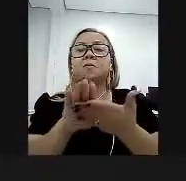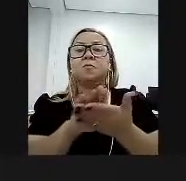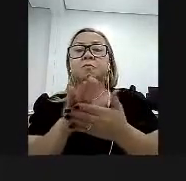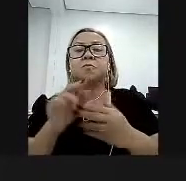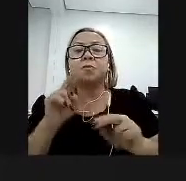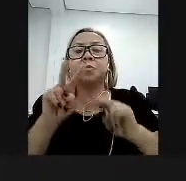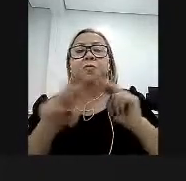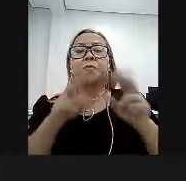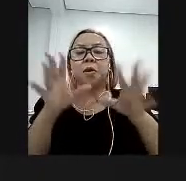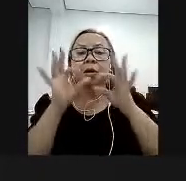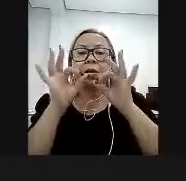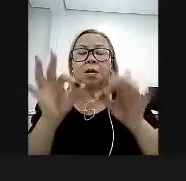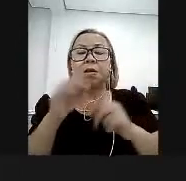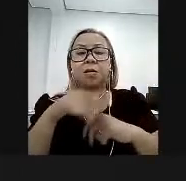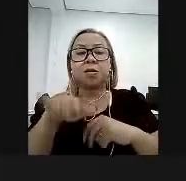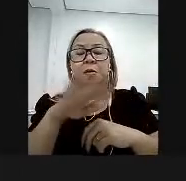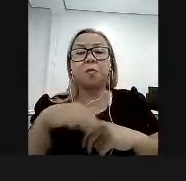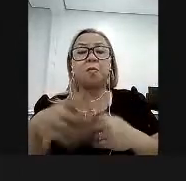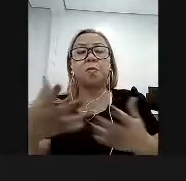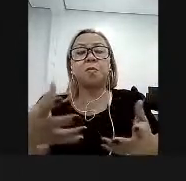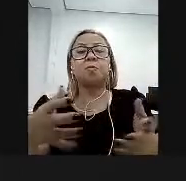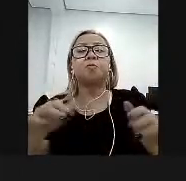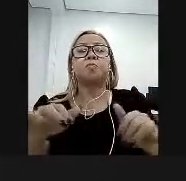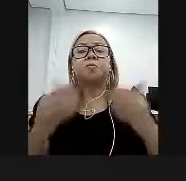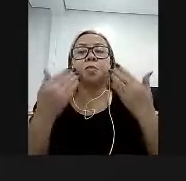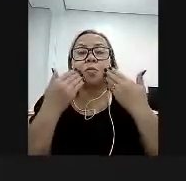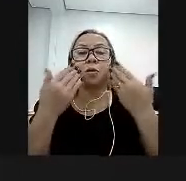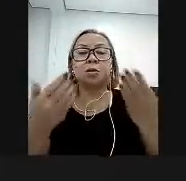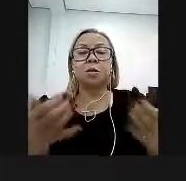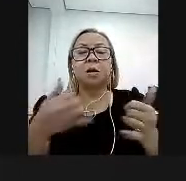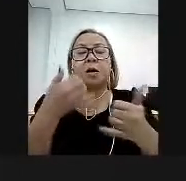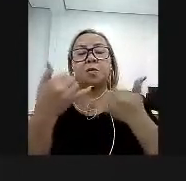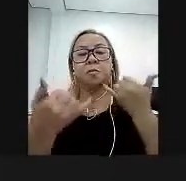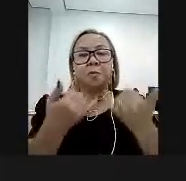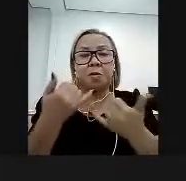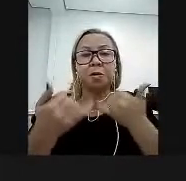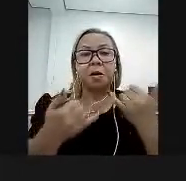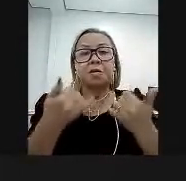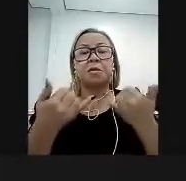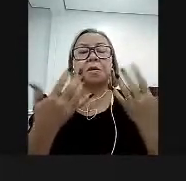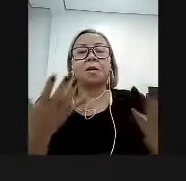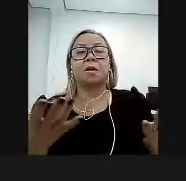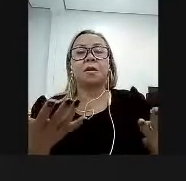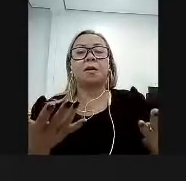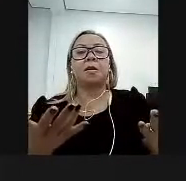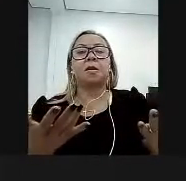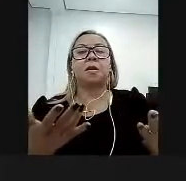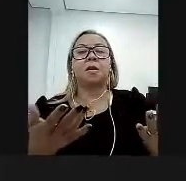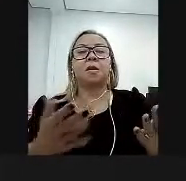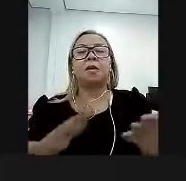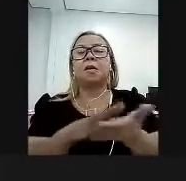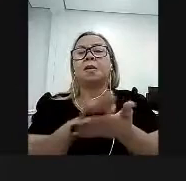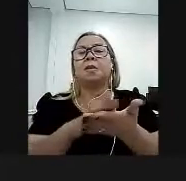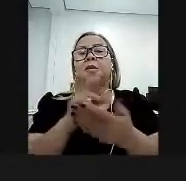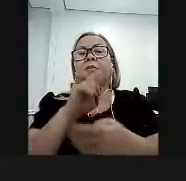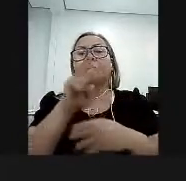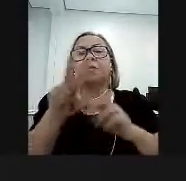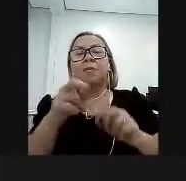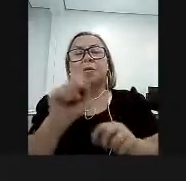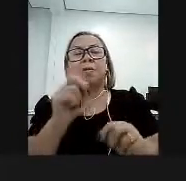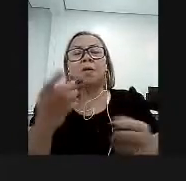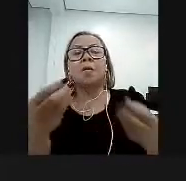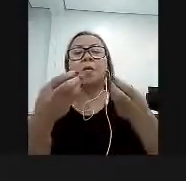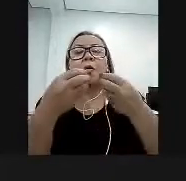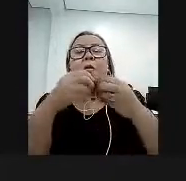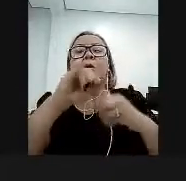a performance, né? A fuleiragem, né? É a coisa que vai sem ver, que é o não privilégio da visão, né? Privilégio